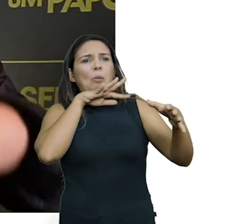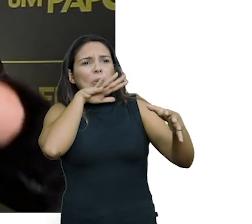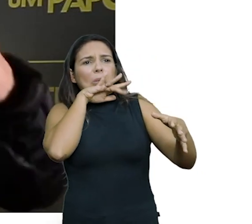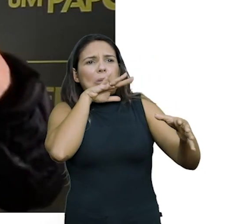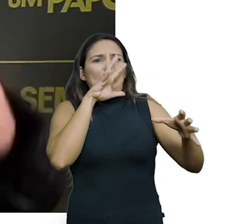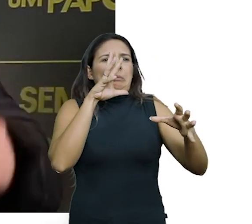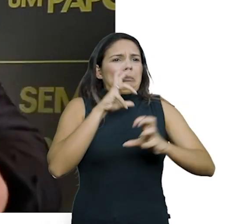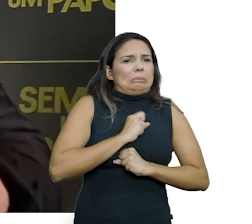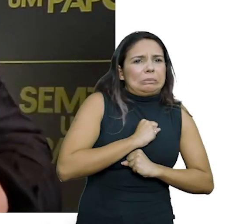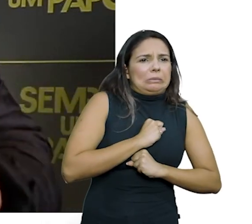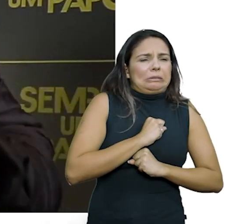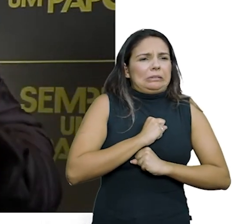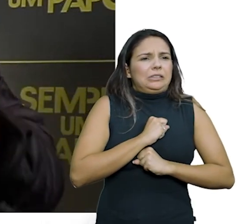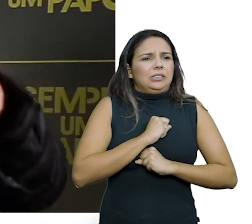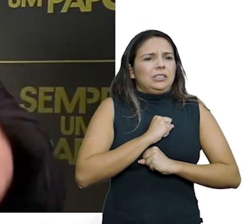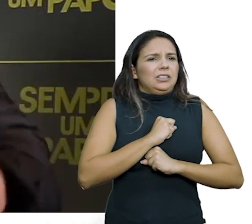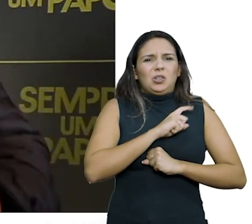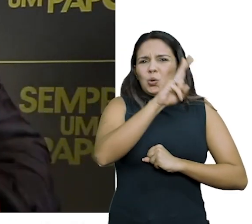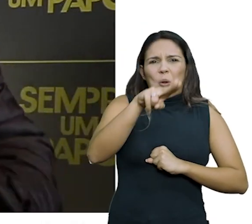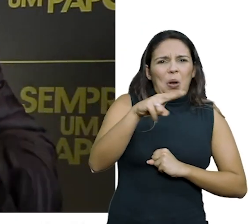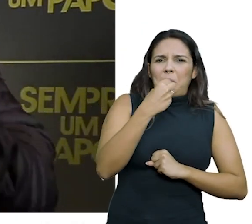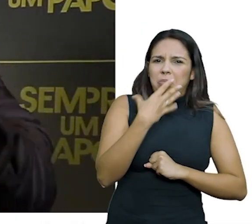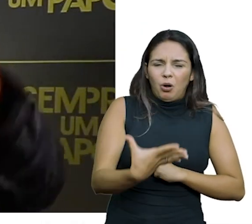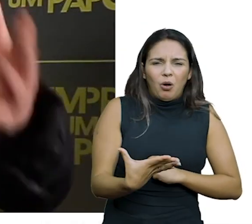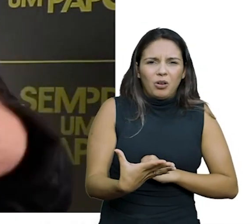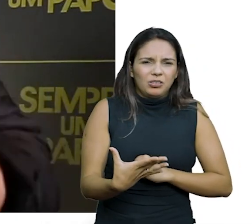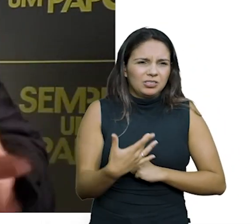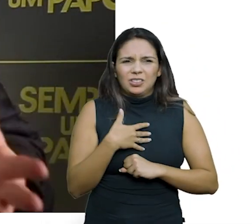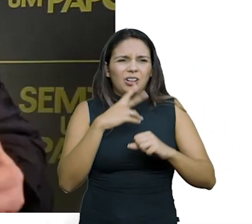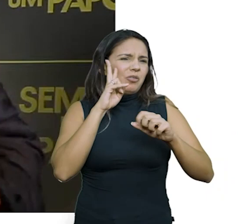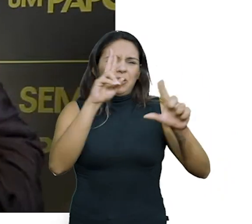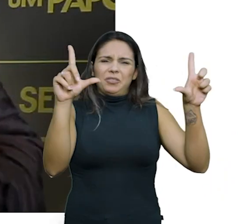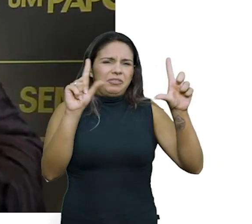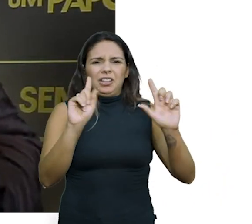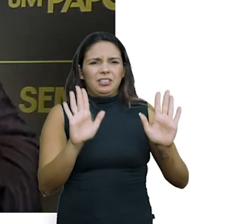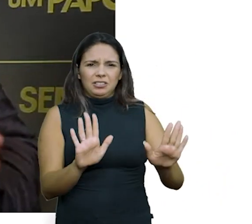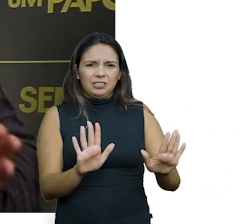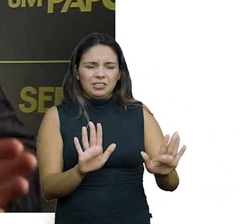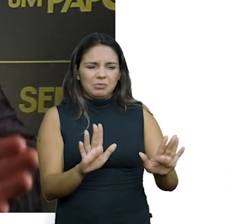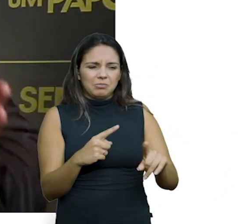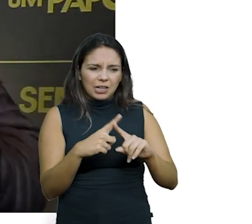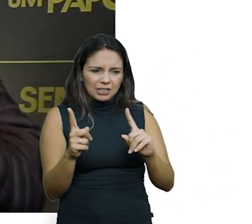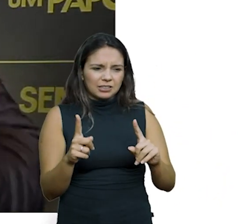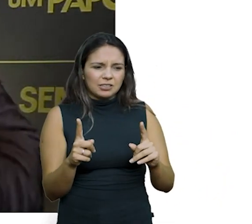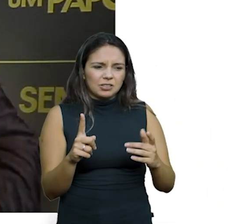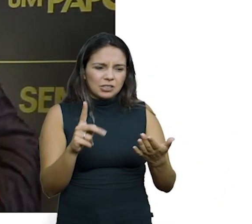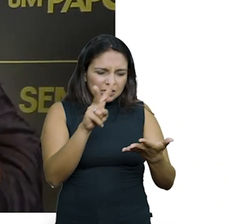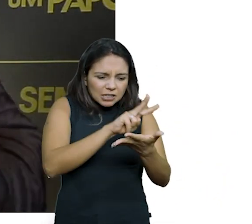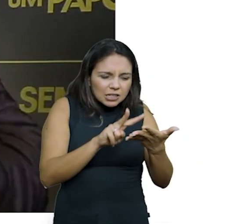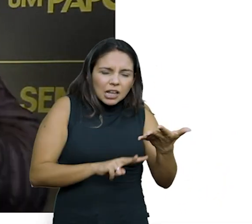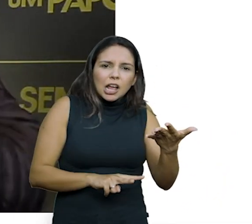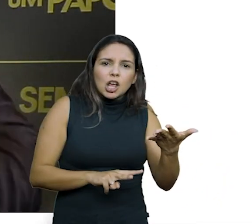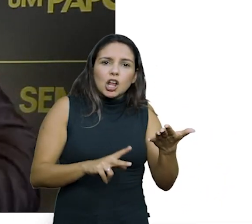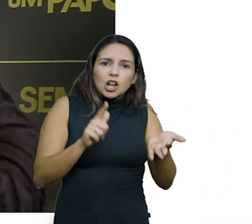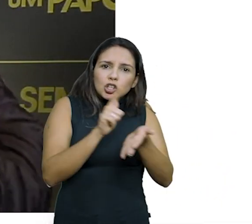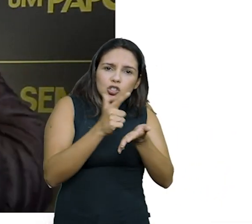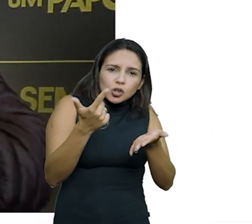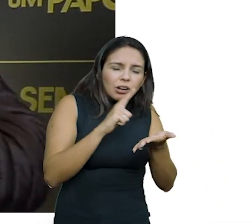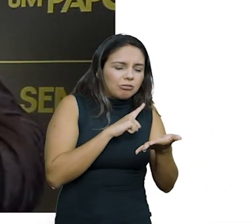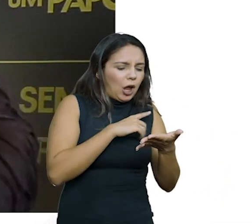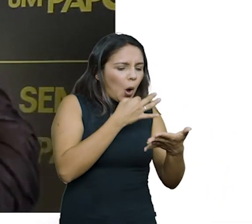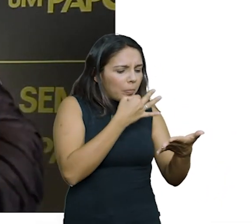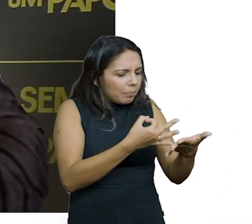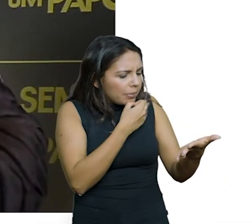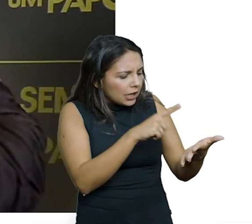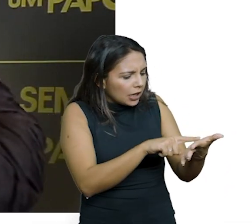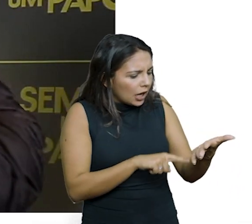todo, deprimindo todo mundo, as notícias nunca são boas, e aí não vou também fazer discurso. Mas são colunas de opinião,